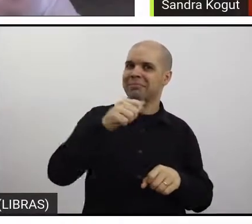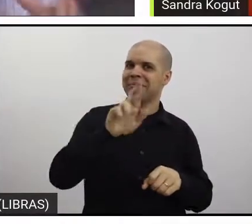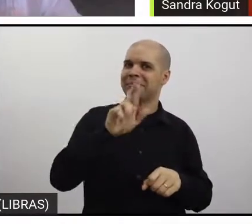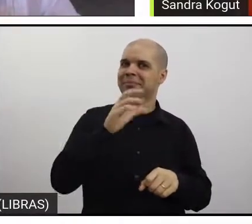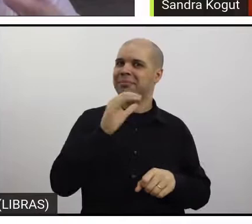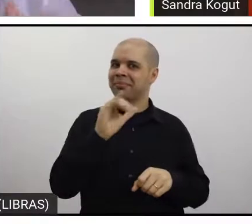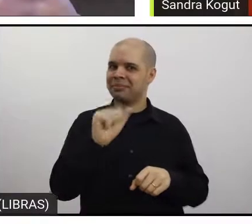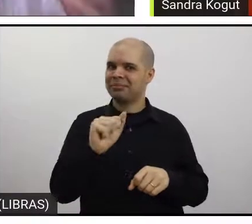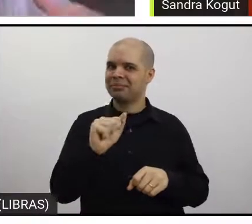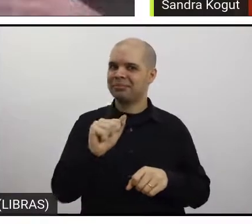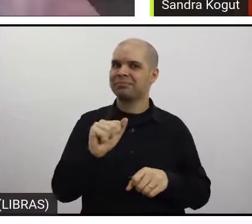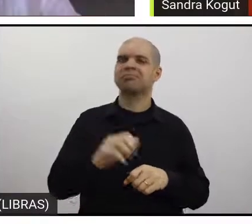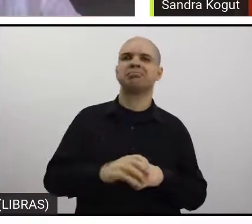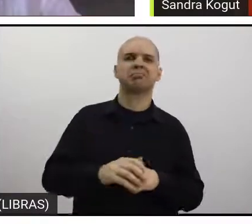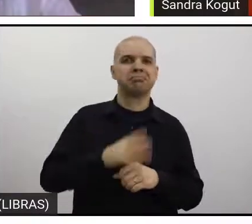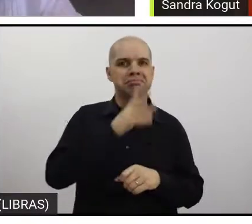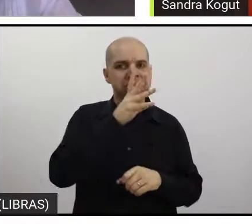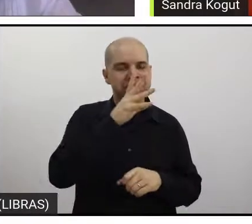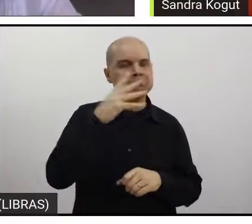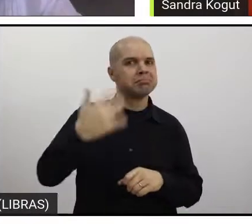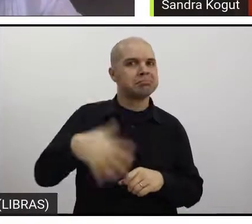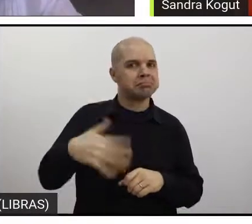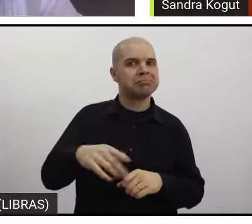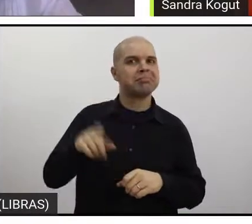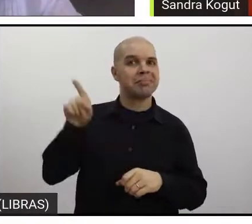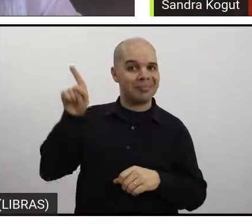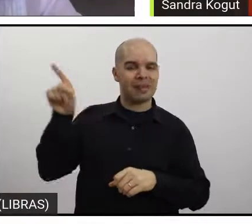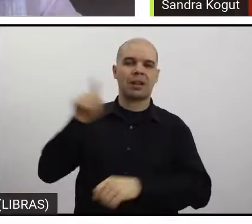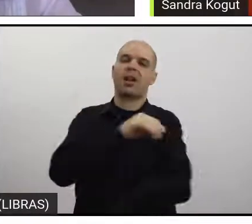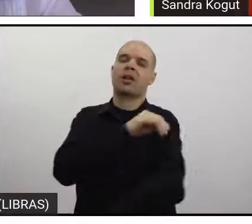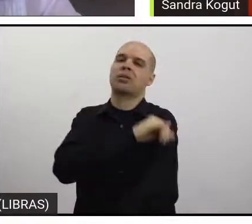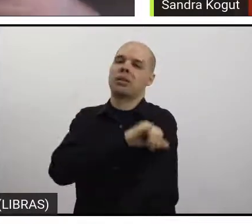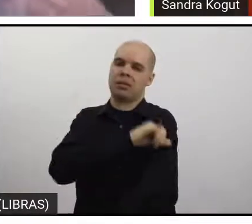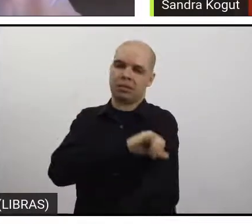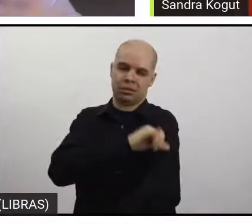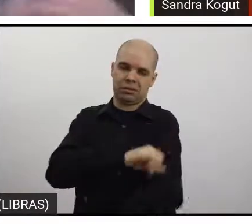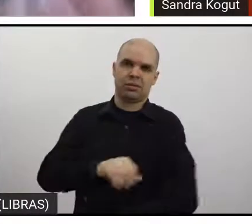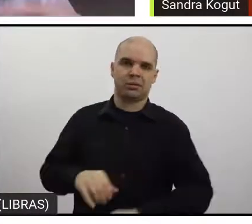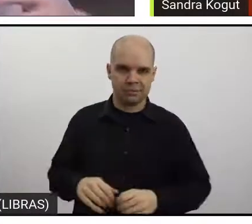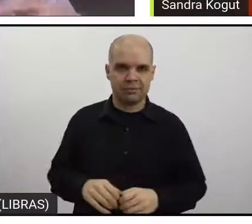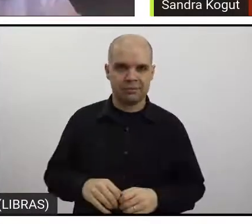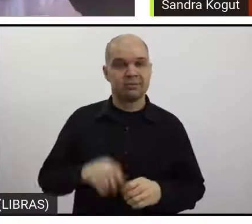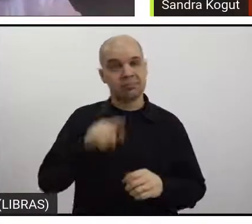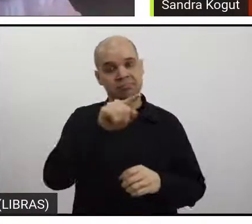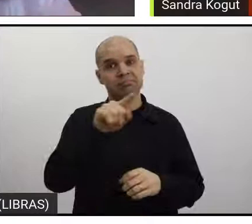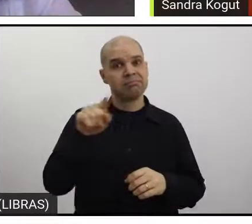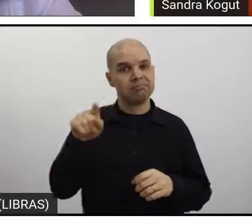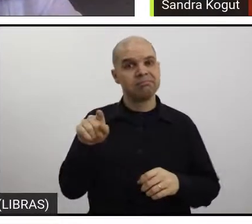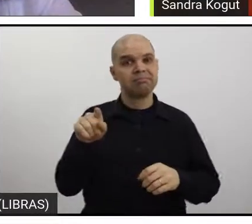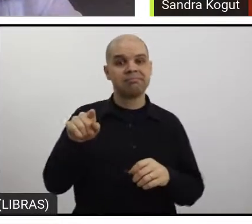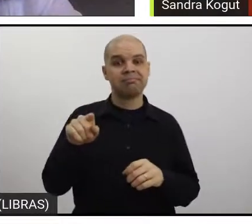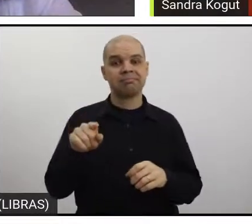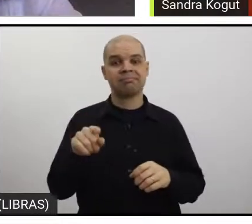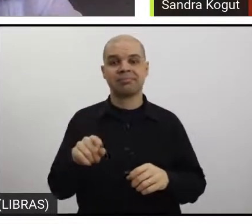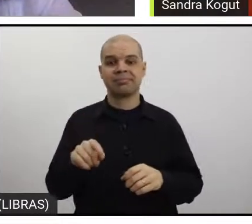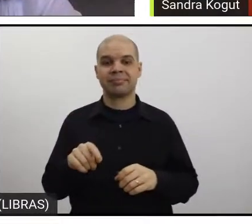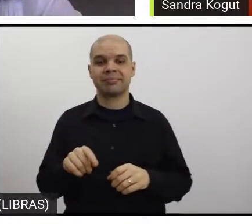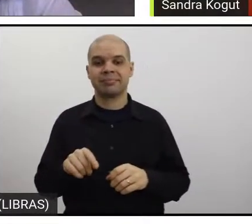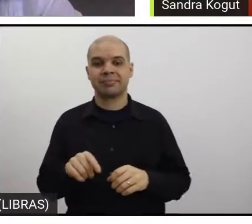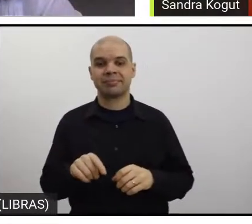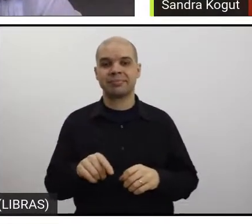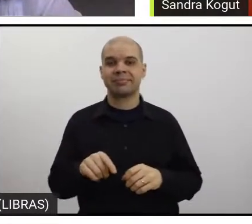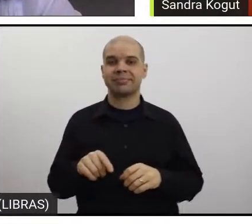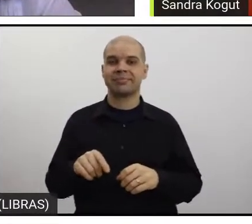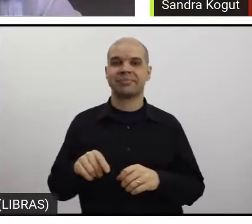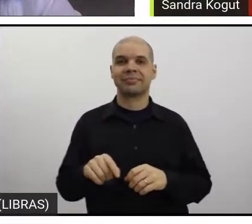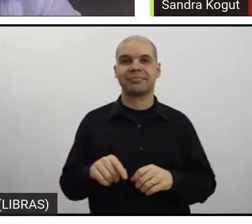e queria falar sobre isso, porque no fim é também essa, a gente continuar fazendo, né? O importante é a gente continuar e abrindo